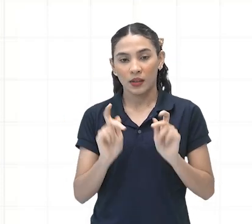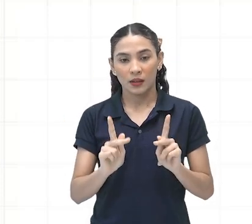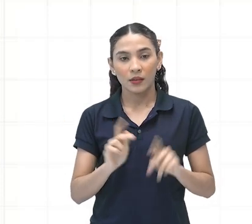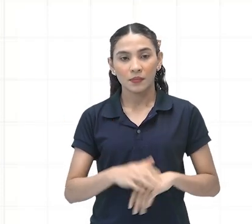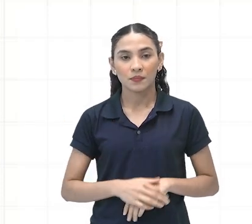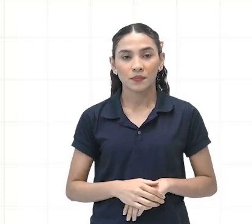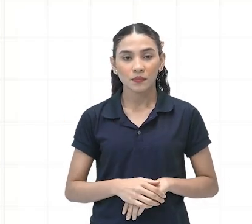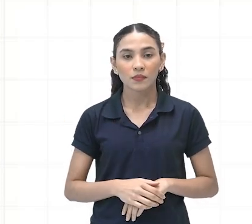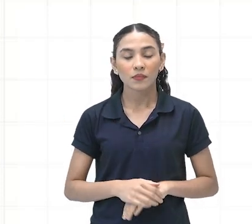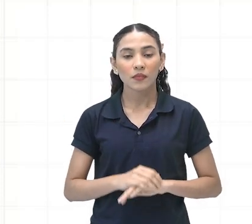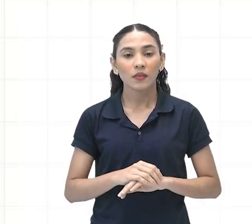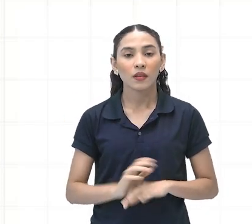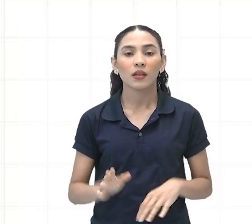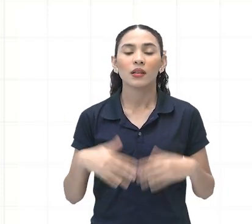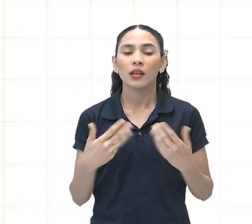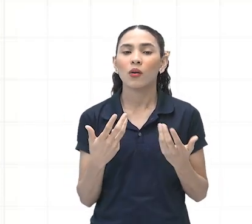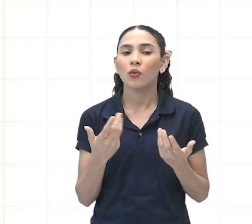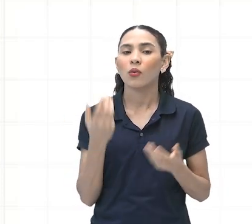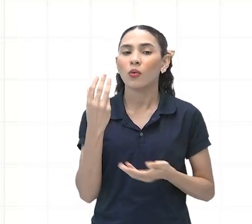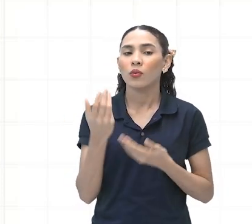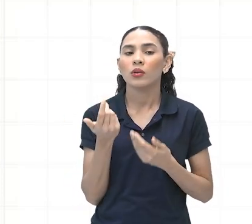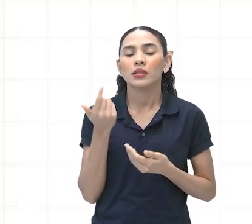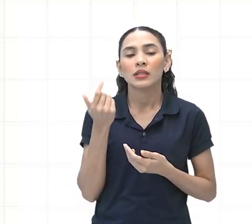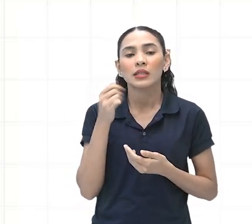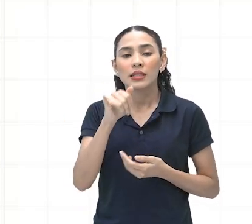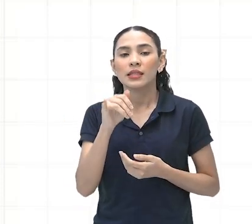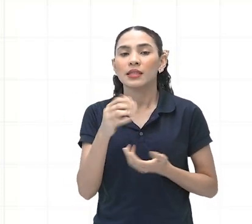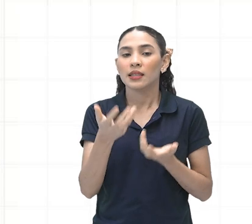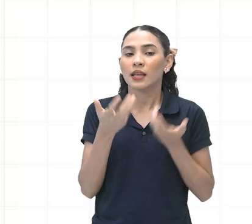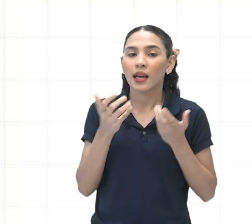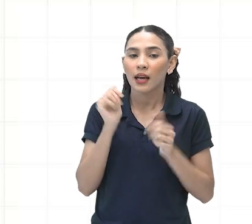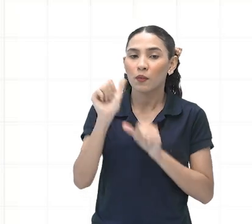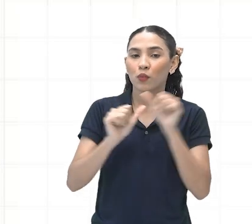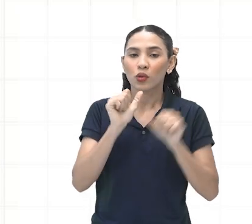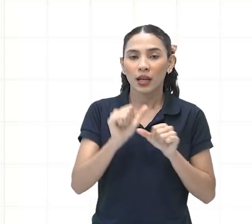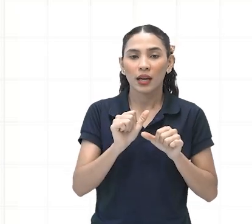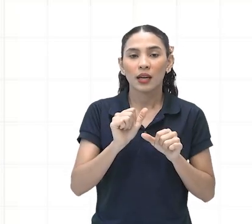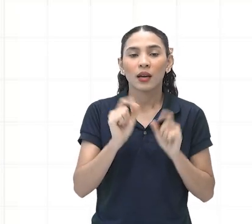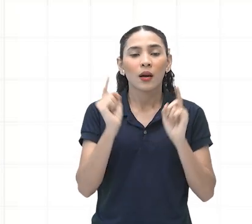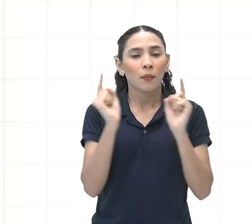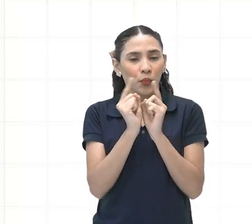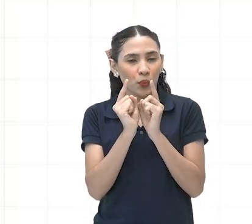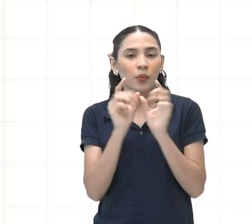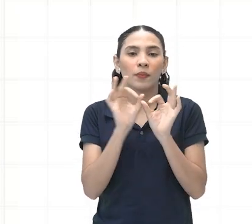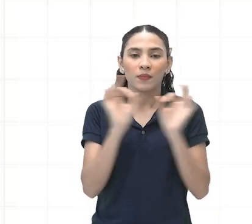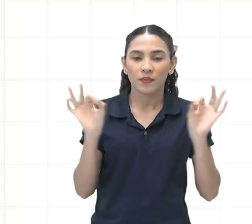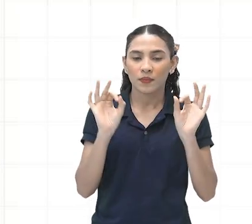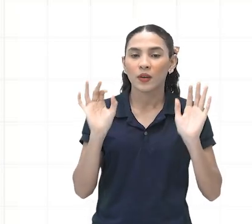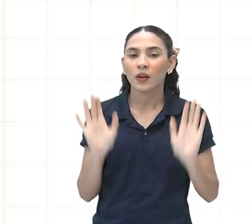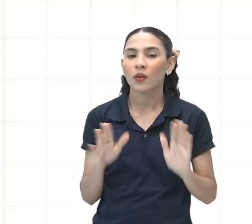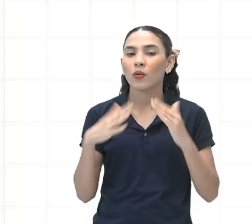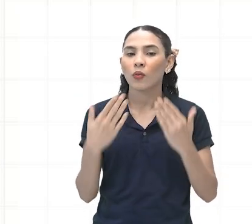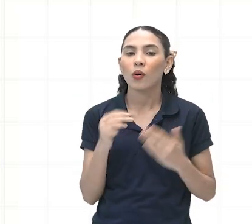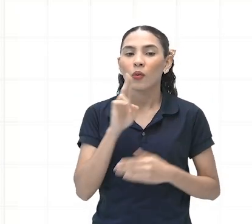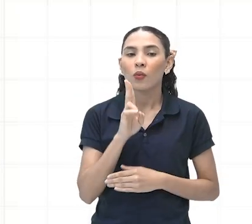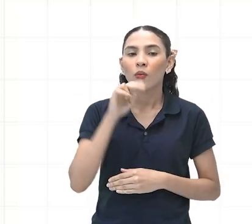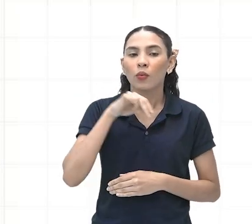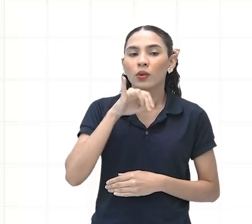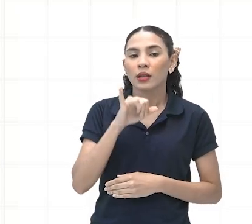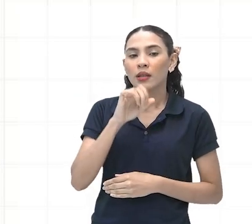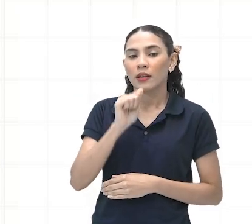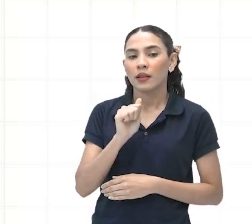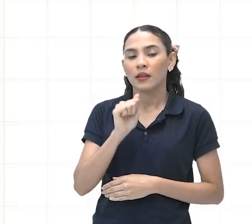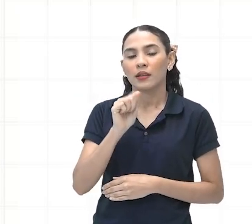bem? E quando eu quero transformar unidades pequenas, por exemplo, qual é a unidade de